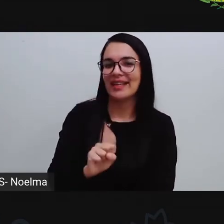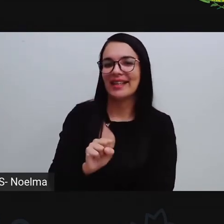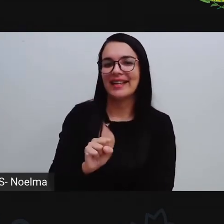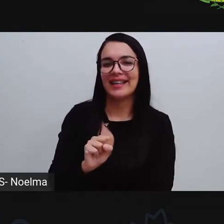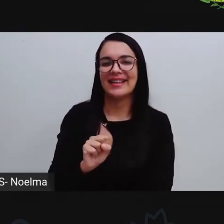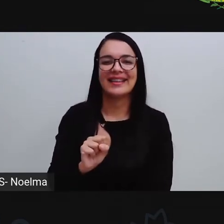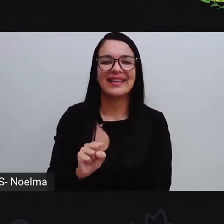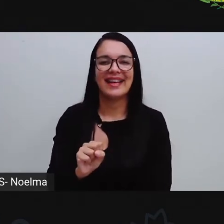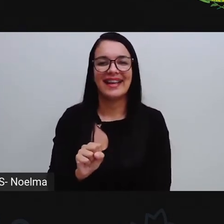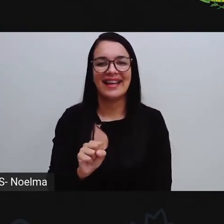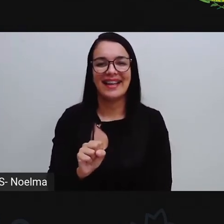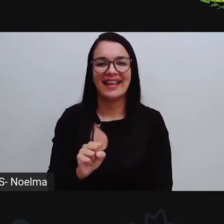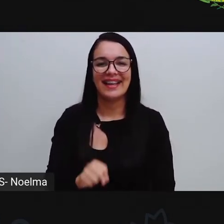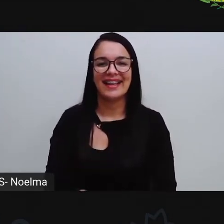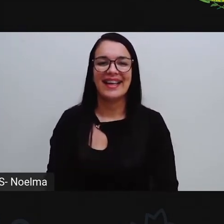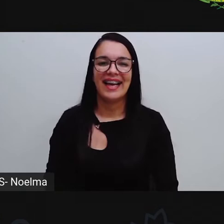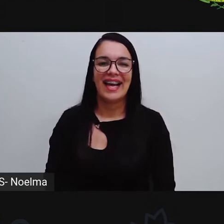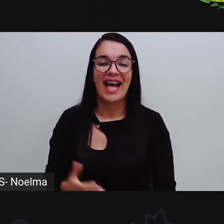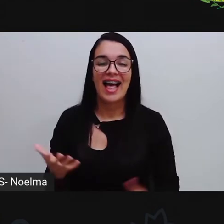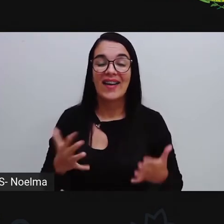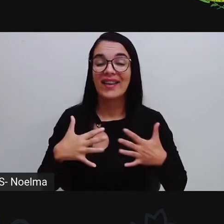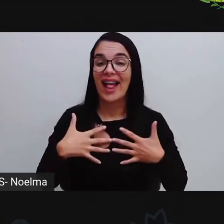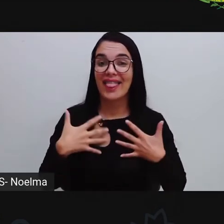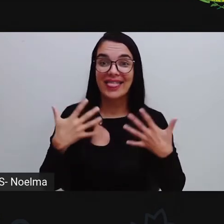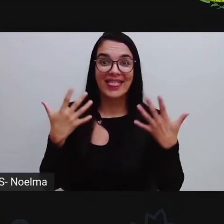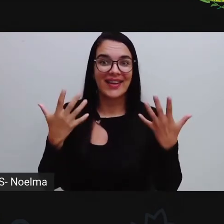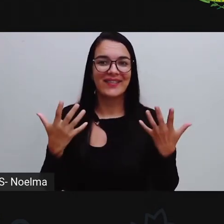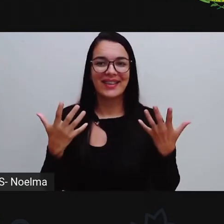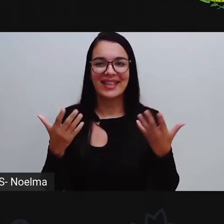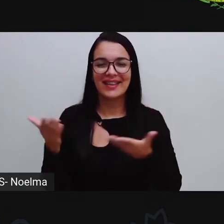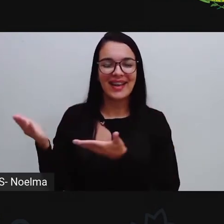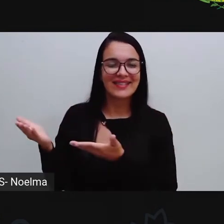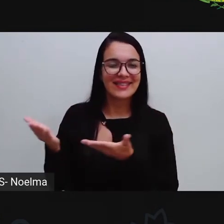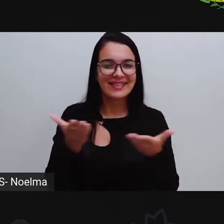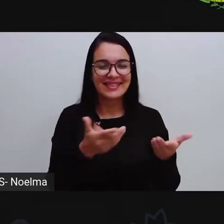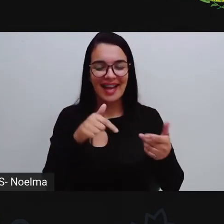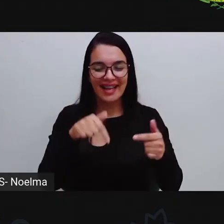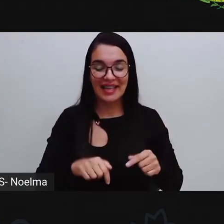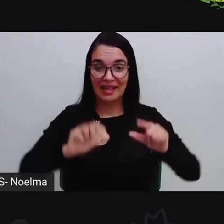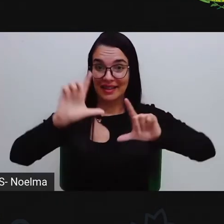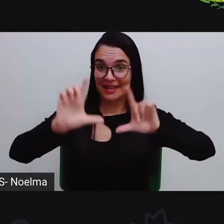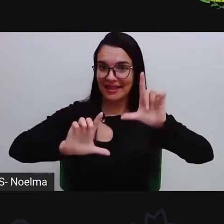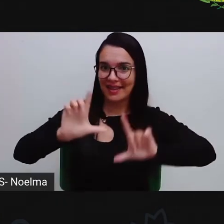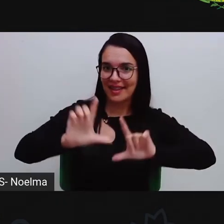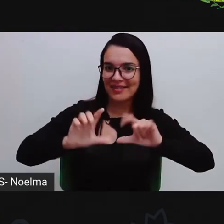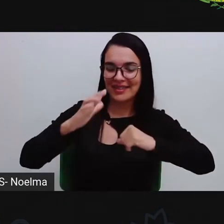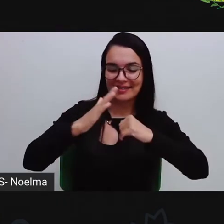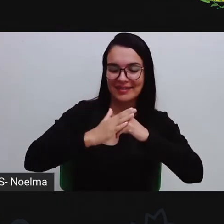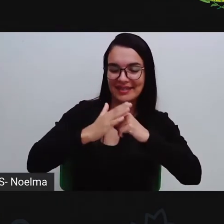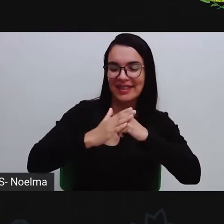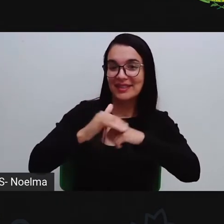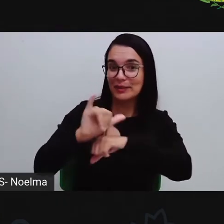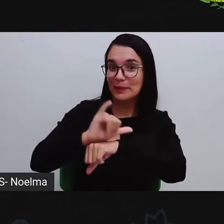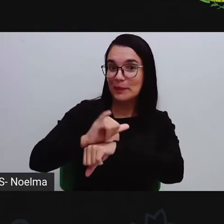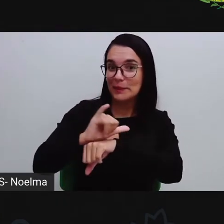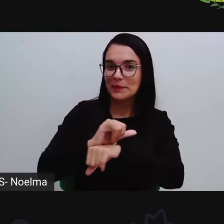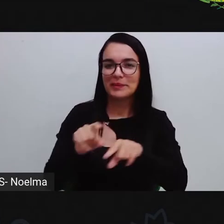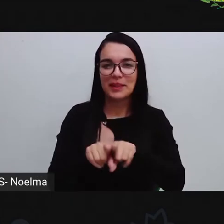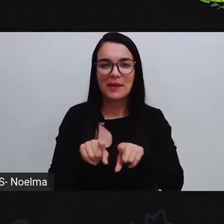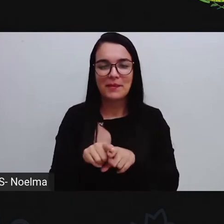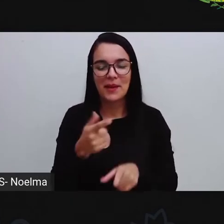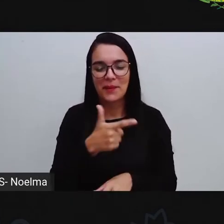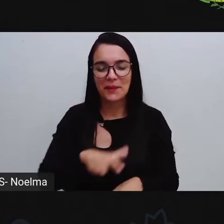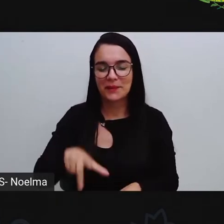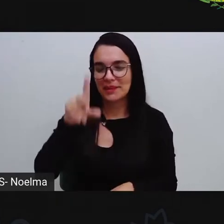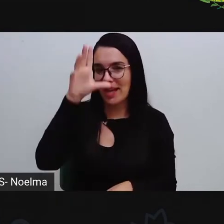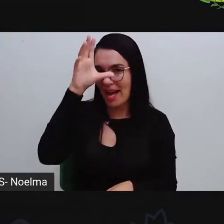quartos anos. É com a enorme alegria que a gente recebe vocês aqui no nosso canal para mais uma aula, para